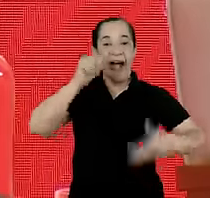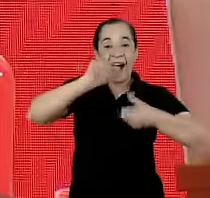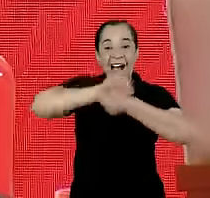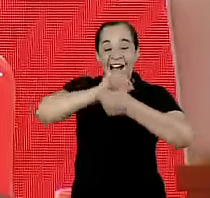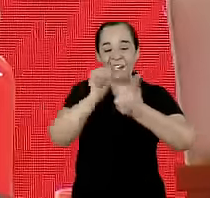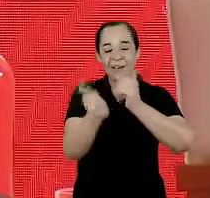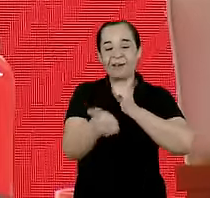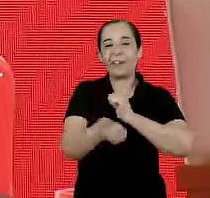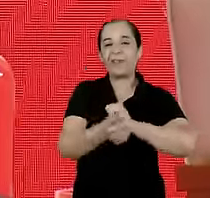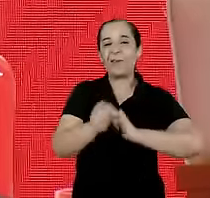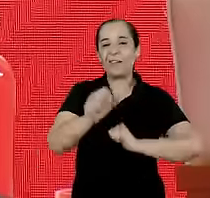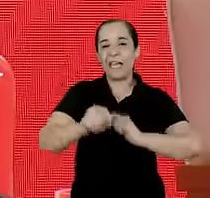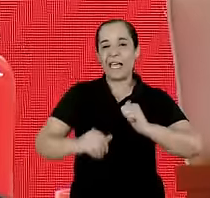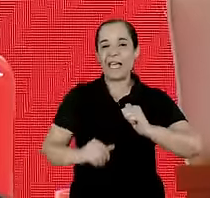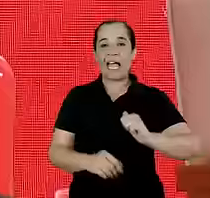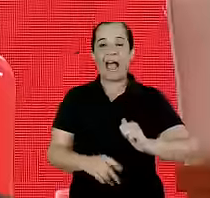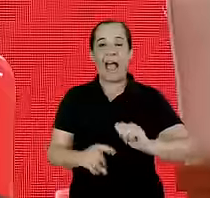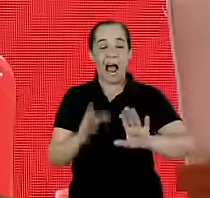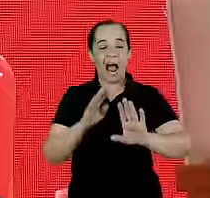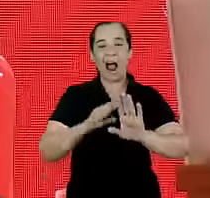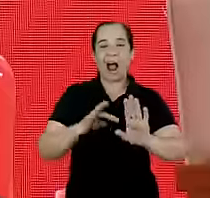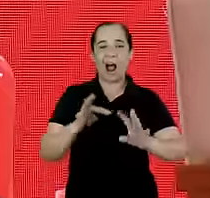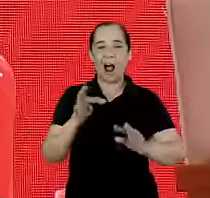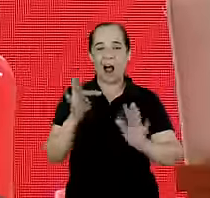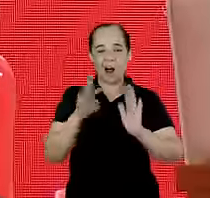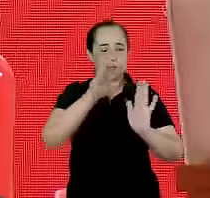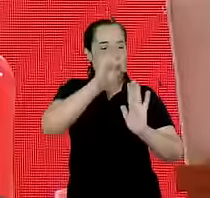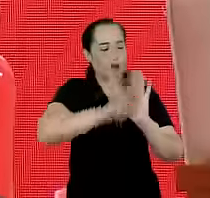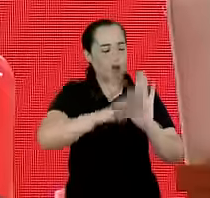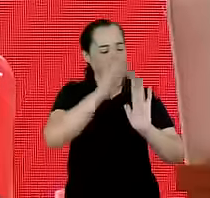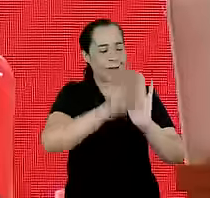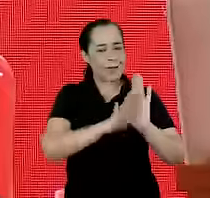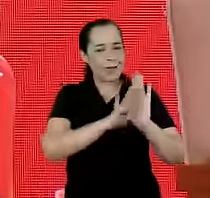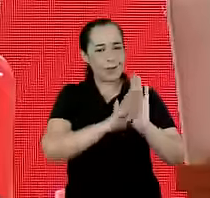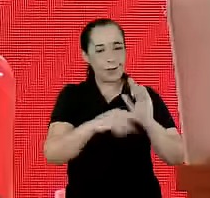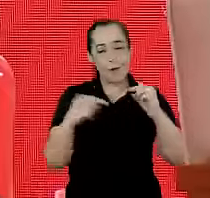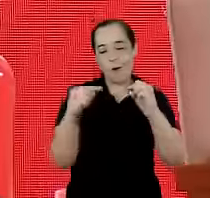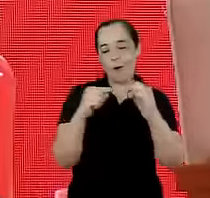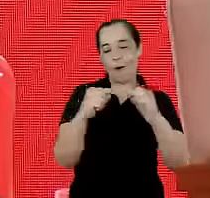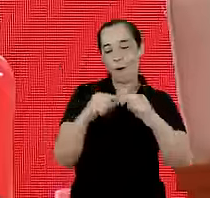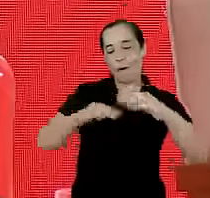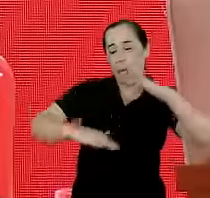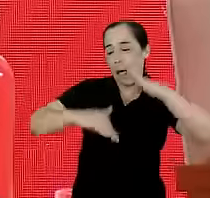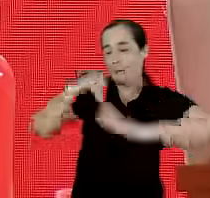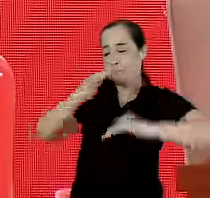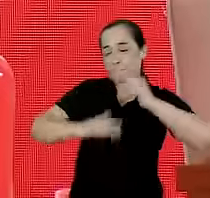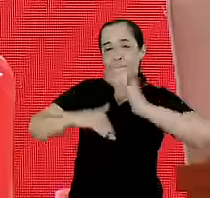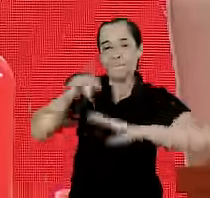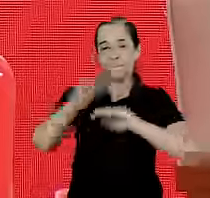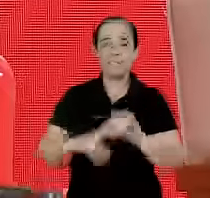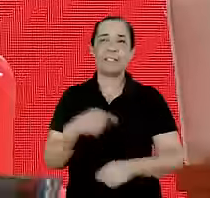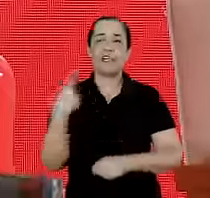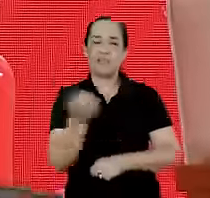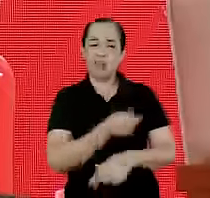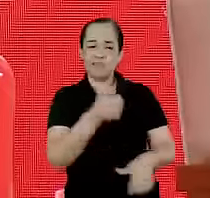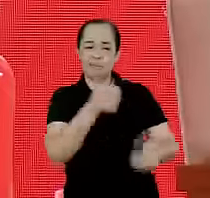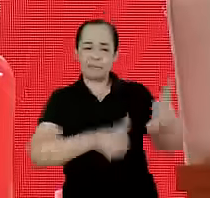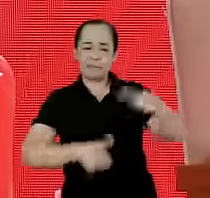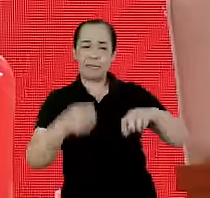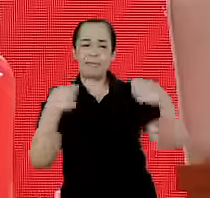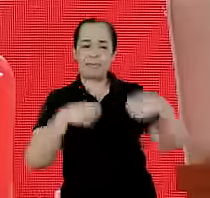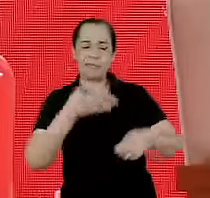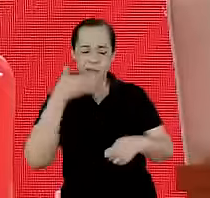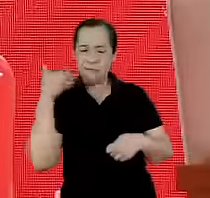a teoria a teoria prática né assim a gente já observava por exemplo uma necessidade de um arranjo melhor